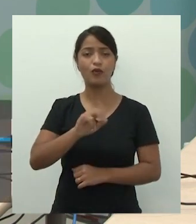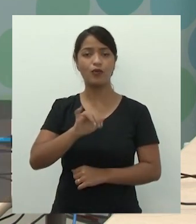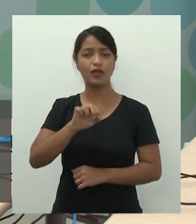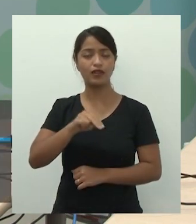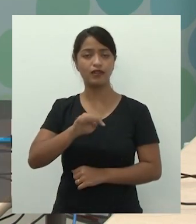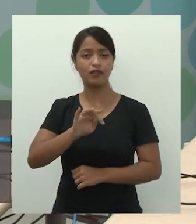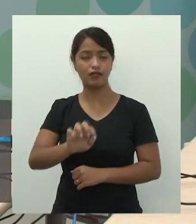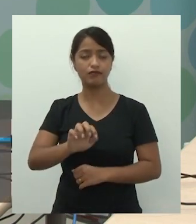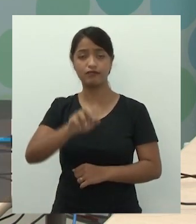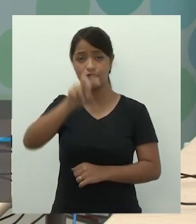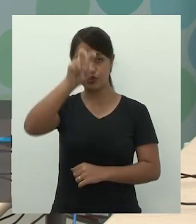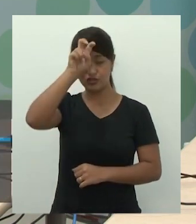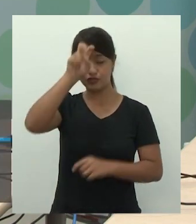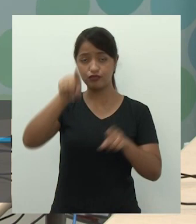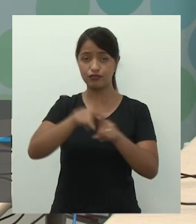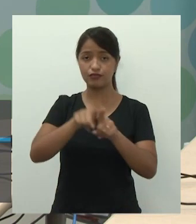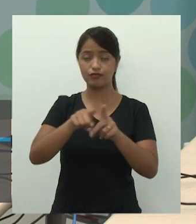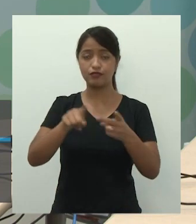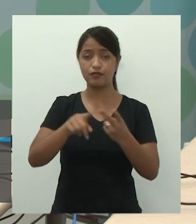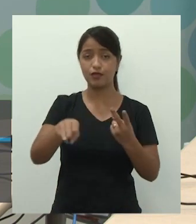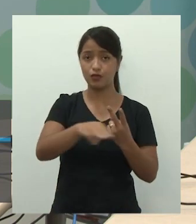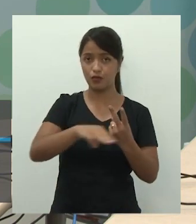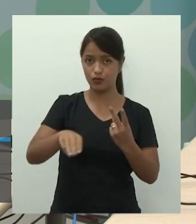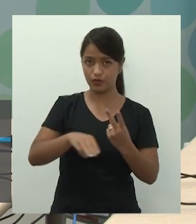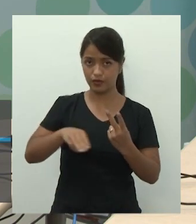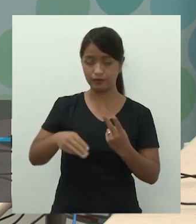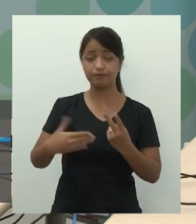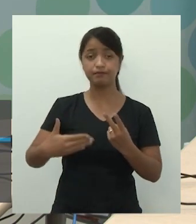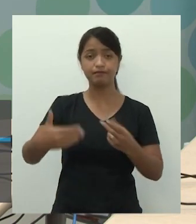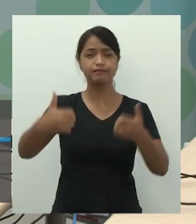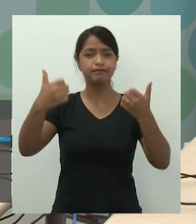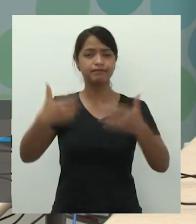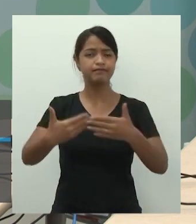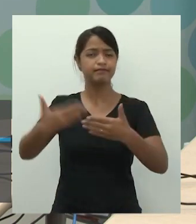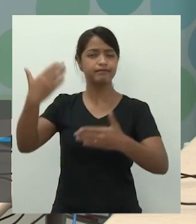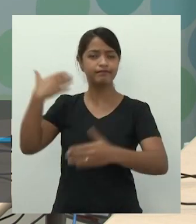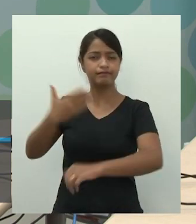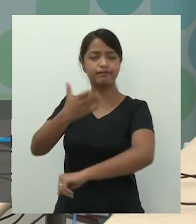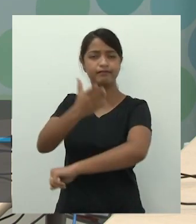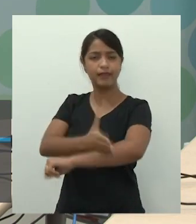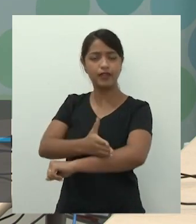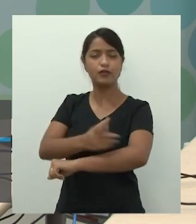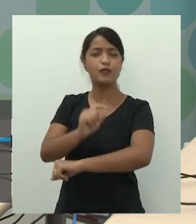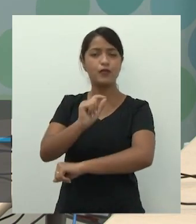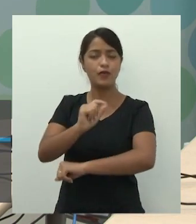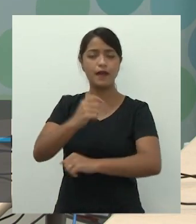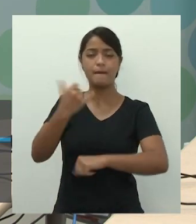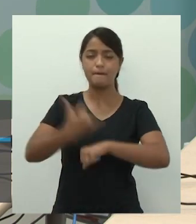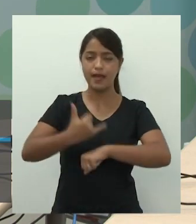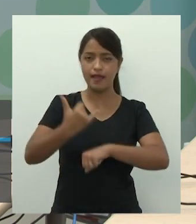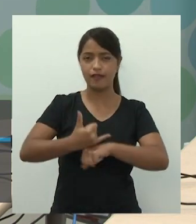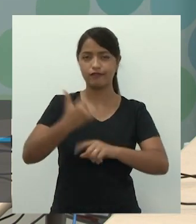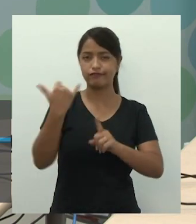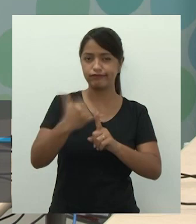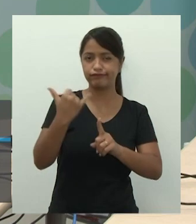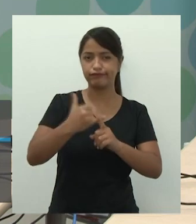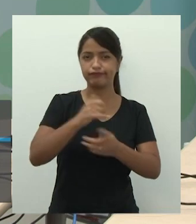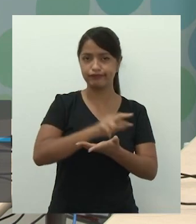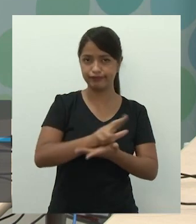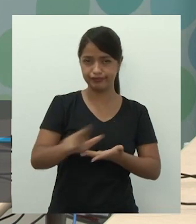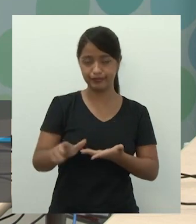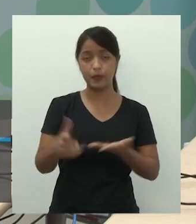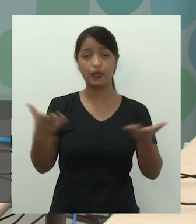Egito e Mesopotâmia. Falaremos um pouquinho ali sobre a Idade dos Metais e quem vai participar da aula junto com a gente é a